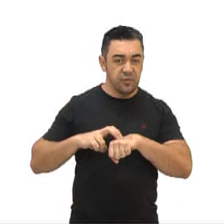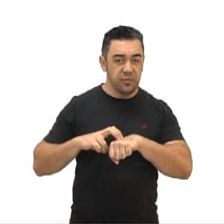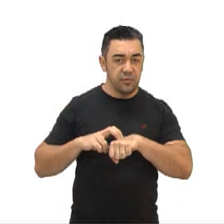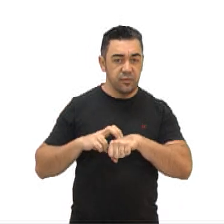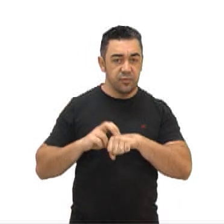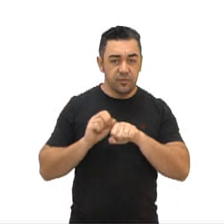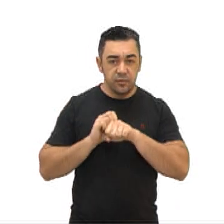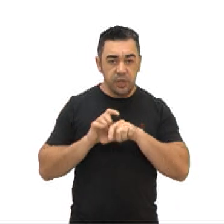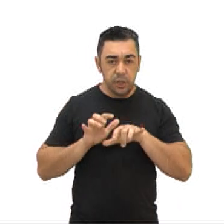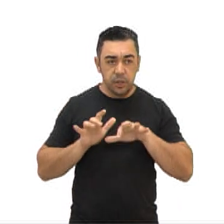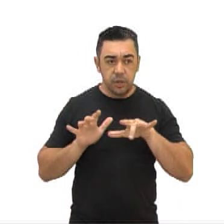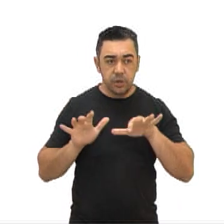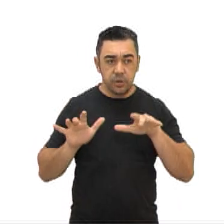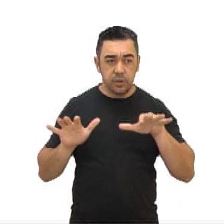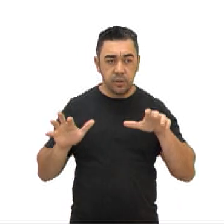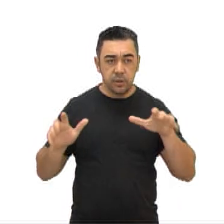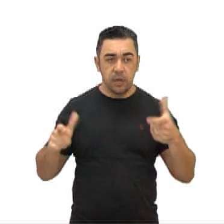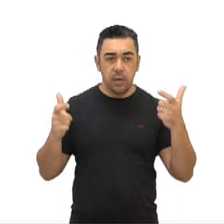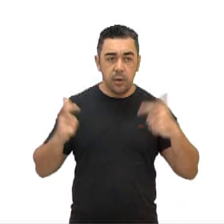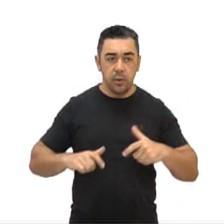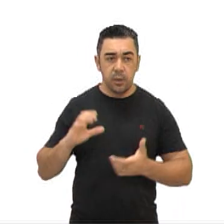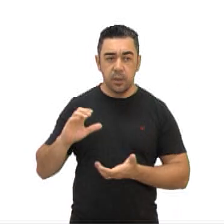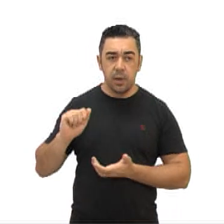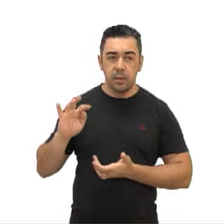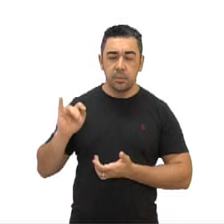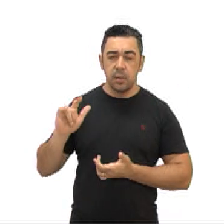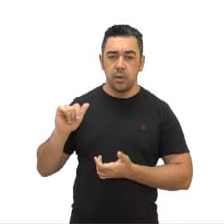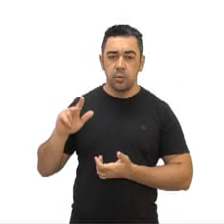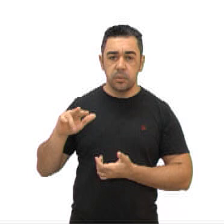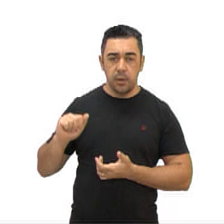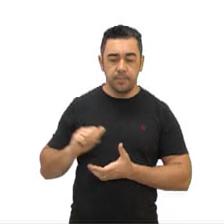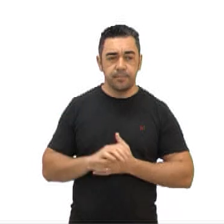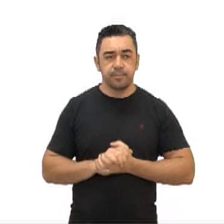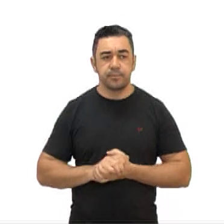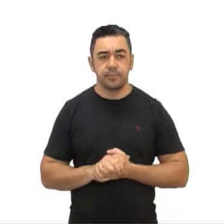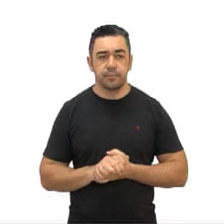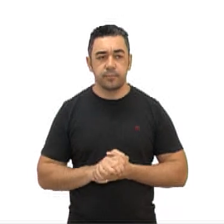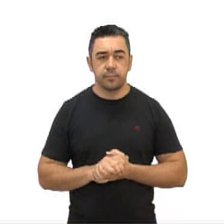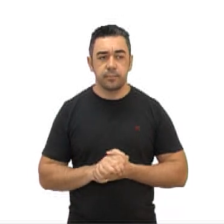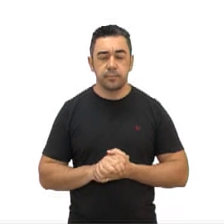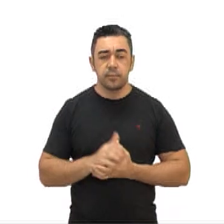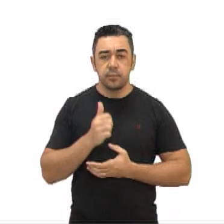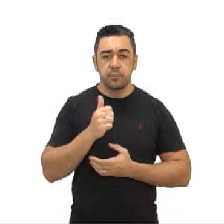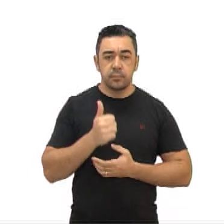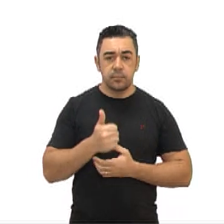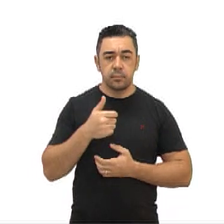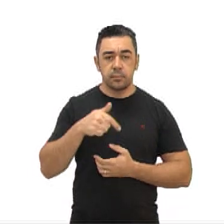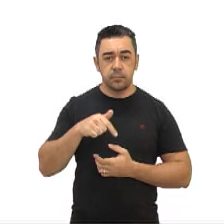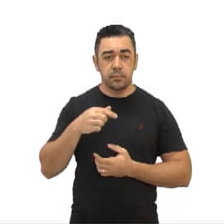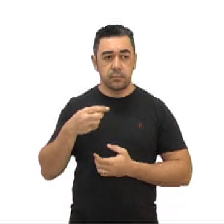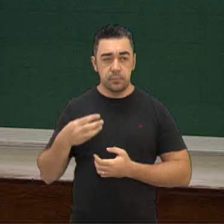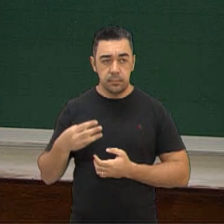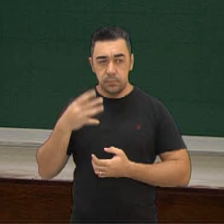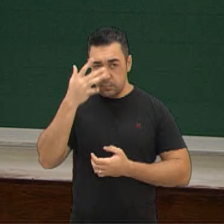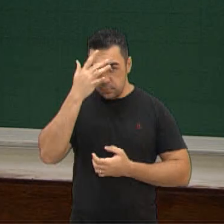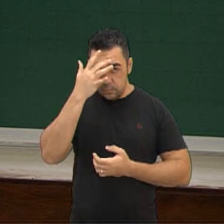dia 17/7. 173 sanitários diagnosticados em la última